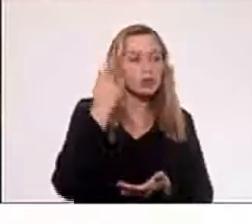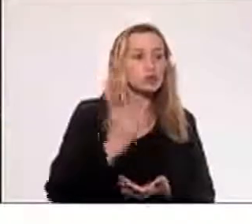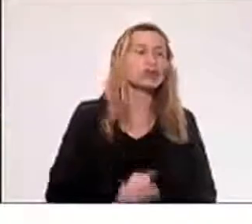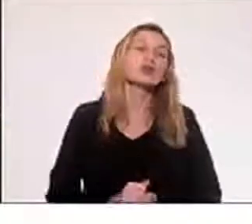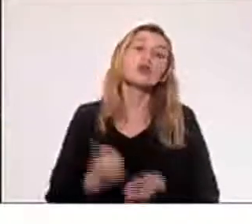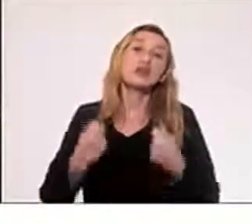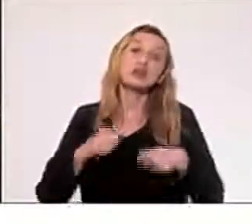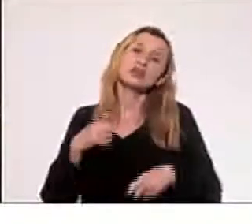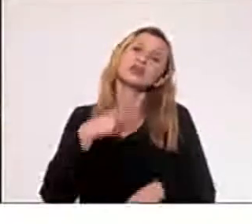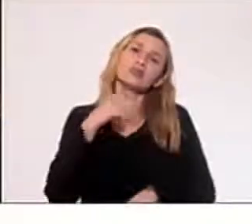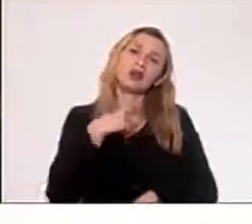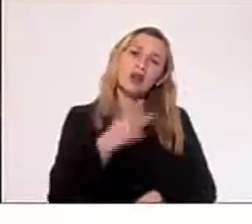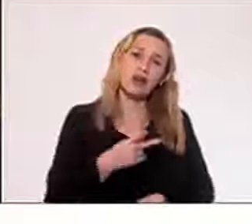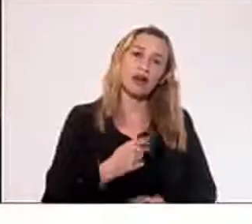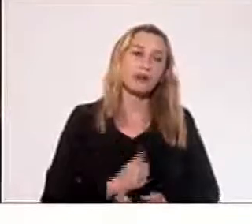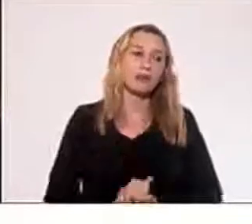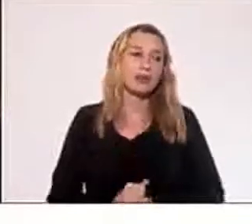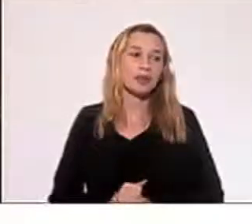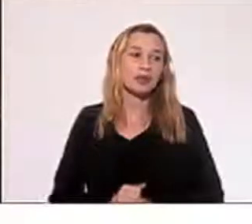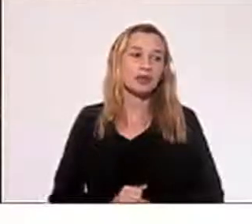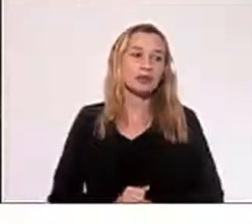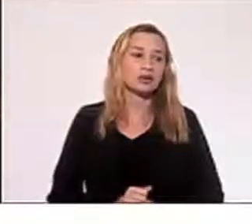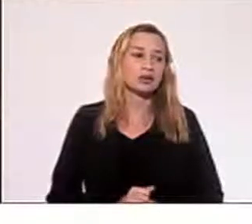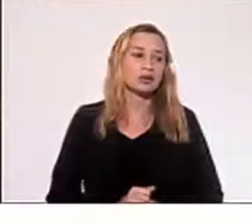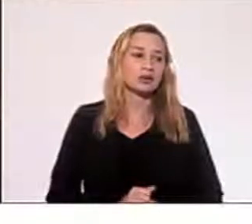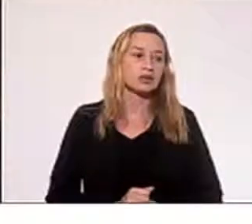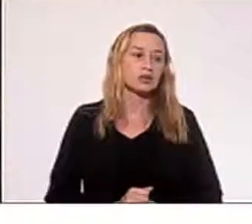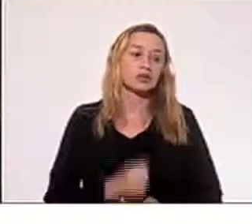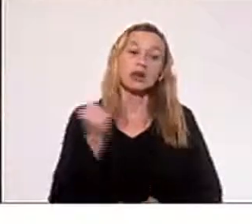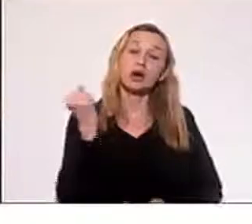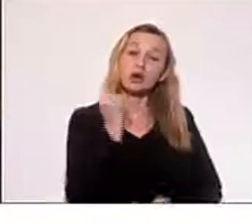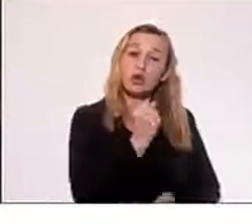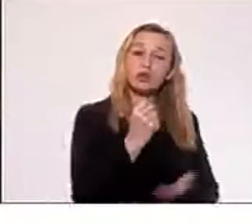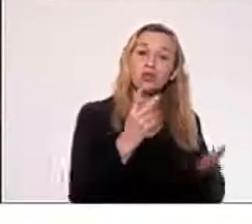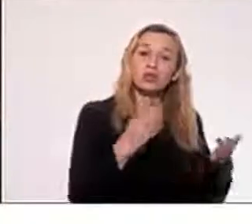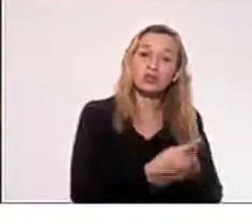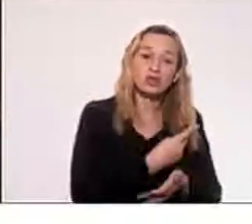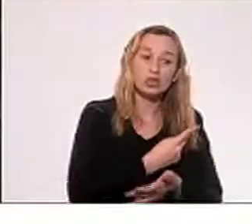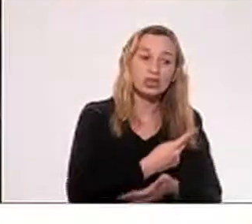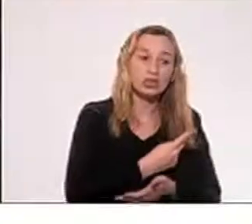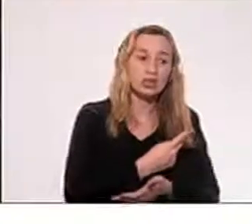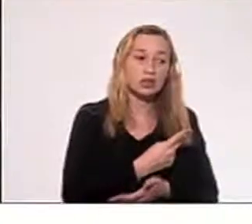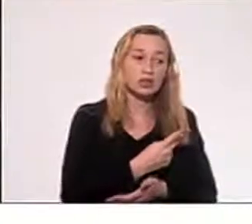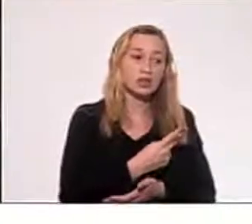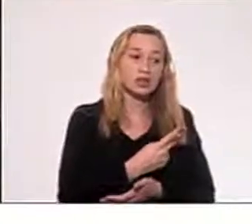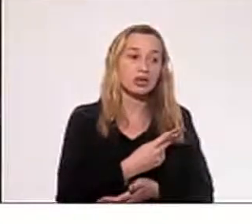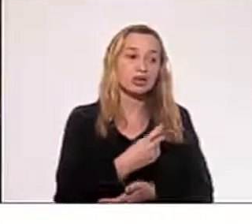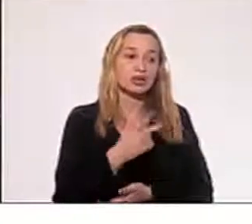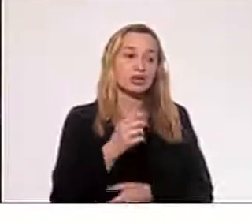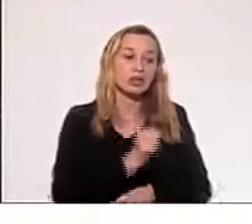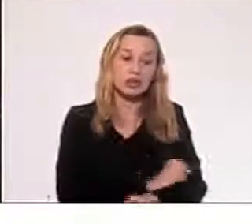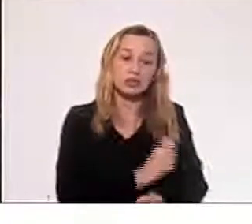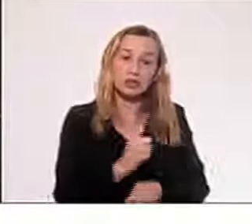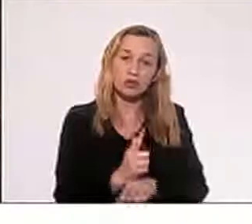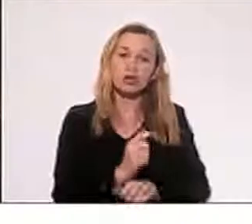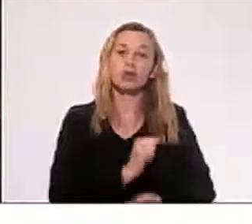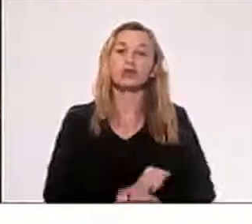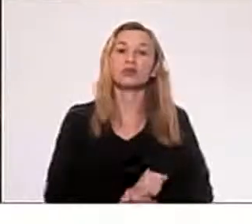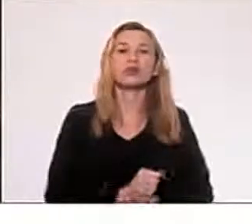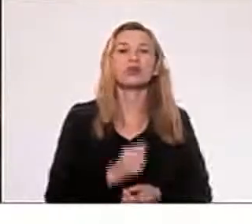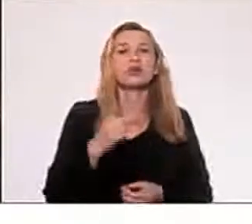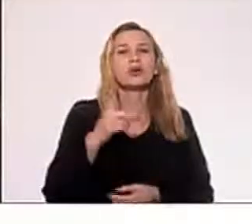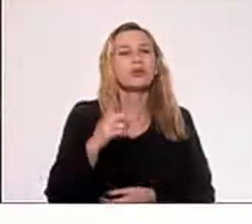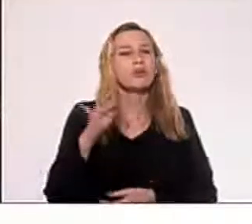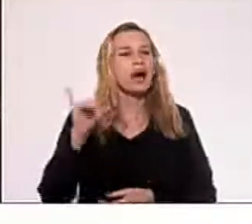precisa falar sobre a chacina que ocorreu em São Gonçalo, no bairro